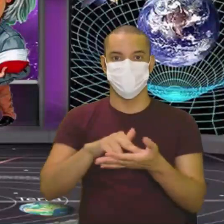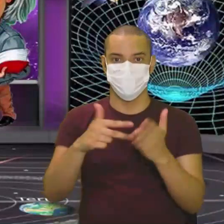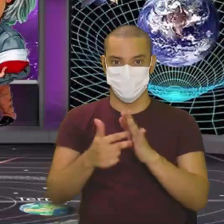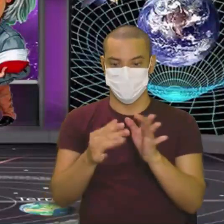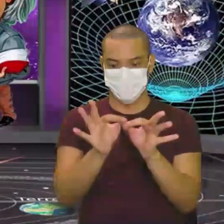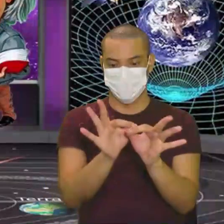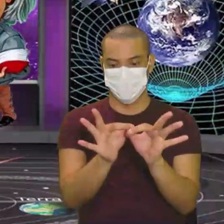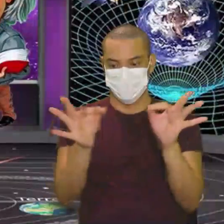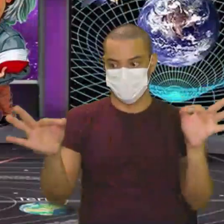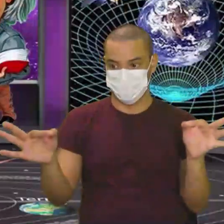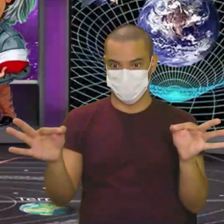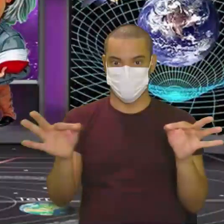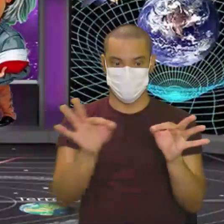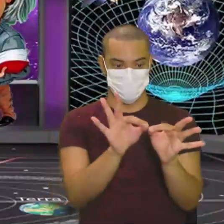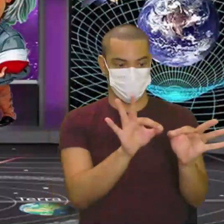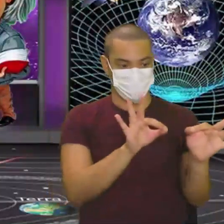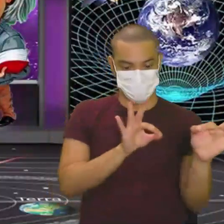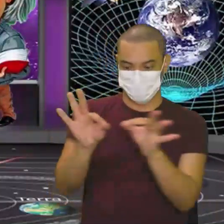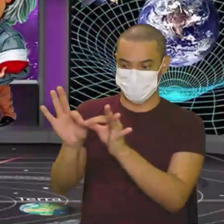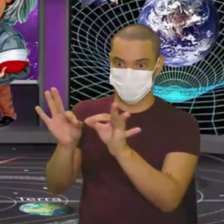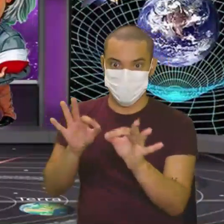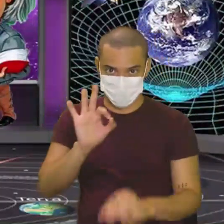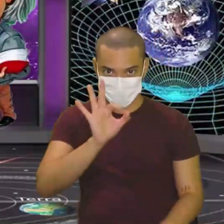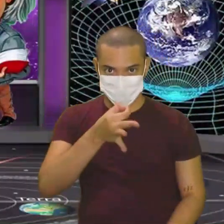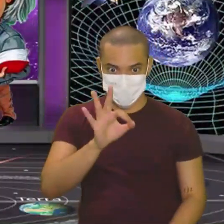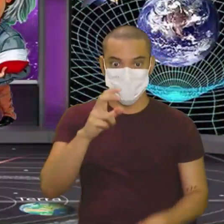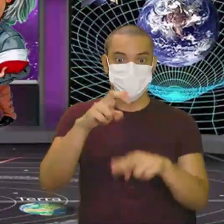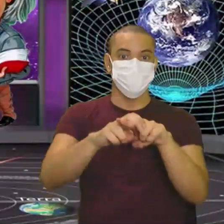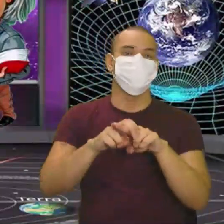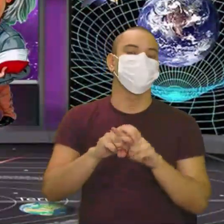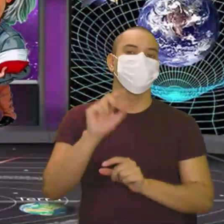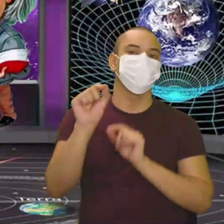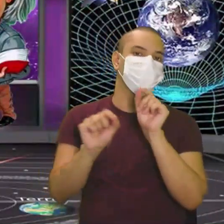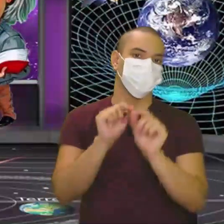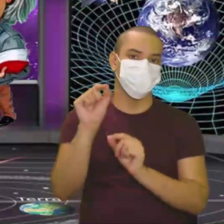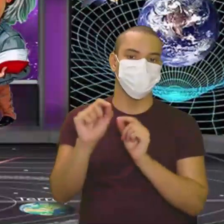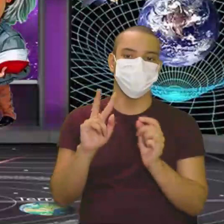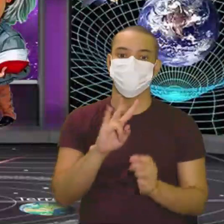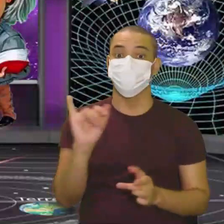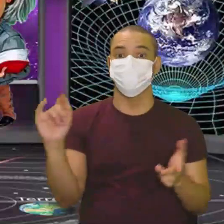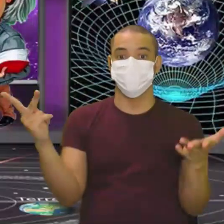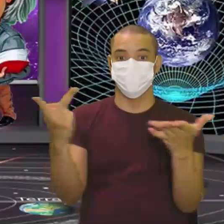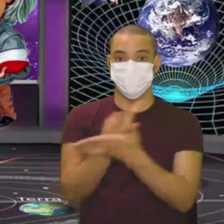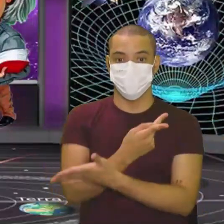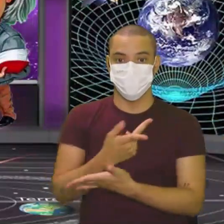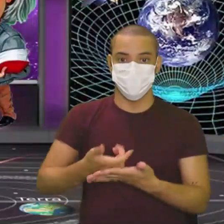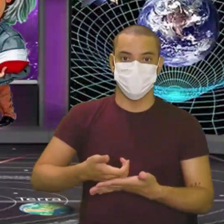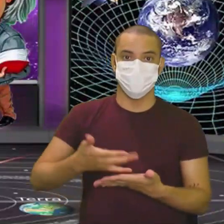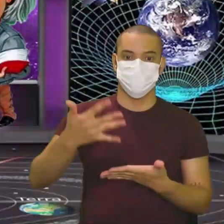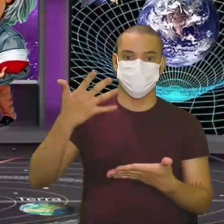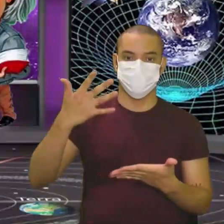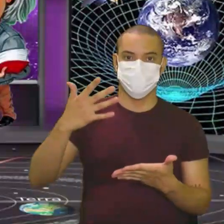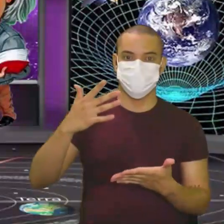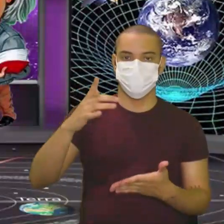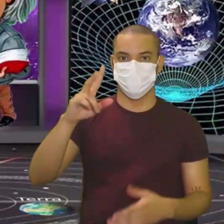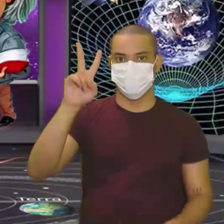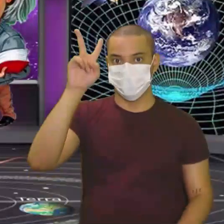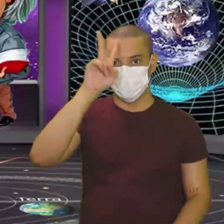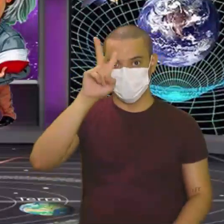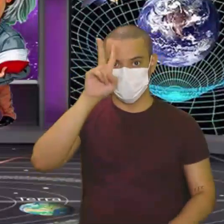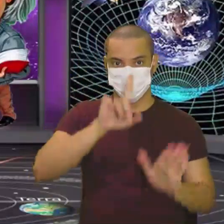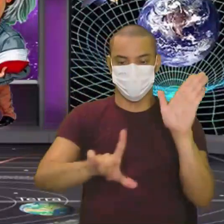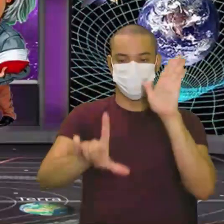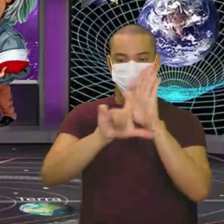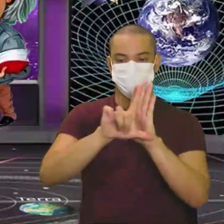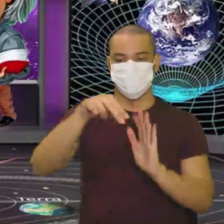que separa esse Simas certo então ele pessoal o que que vai acontecer lá pela terceira lei de Newton a